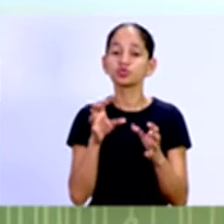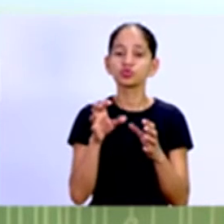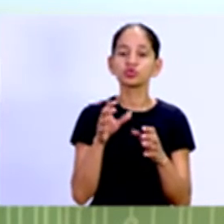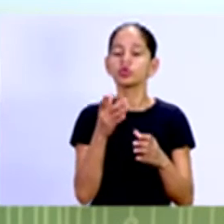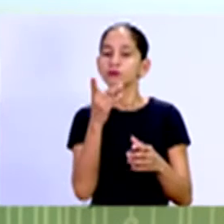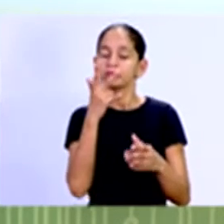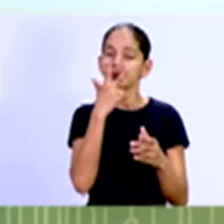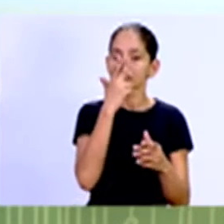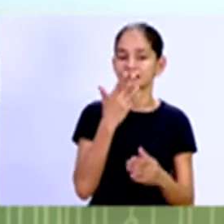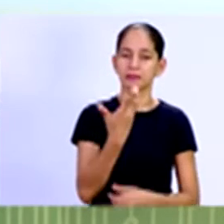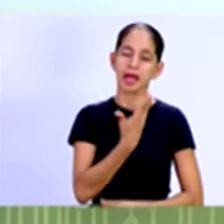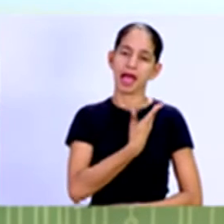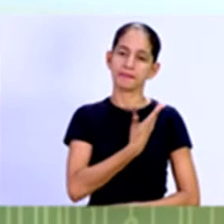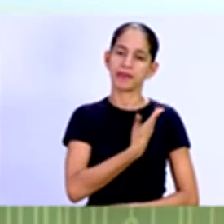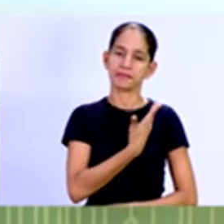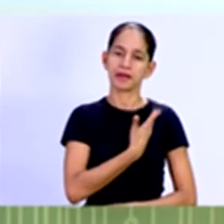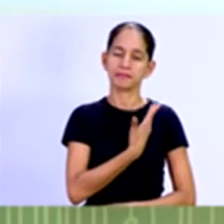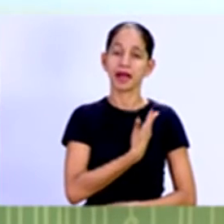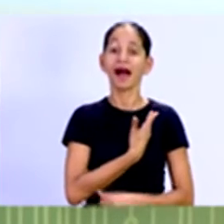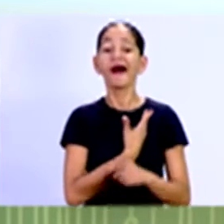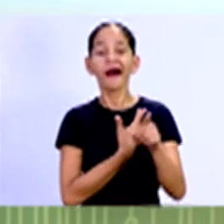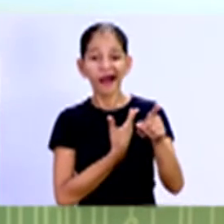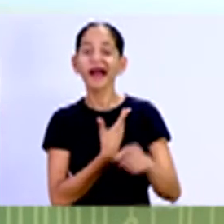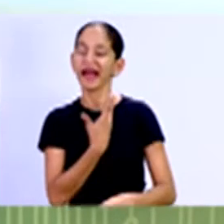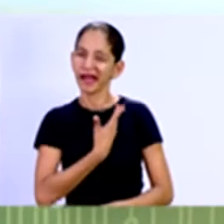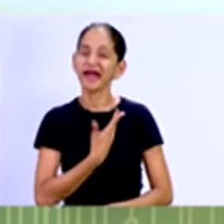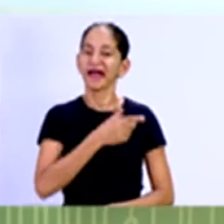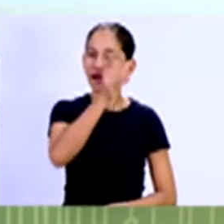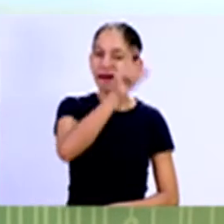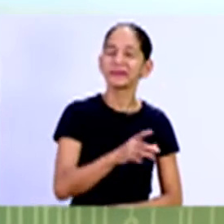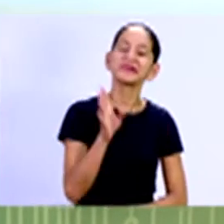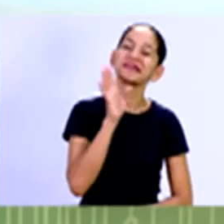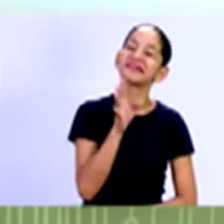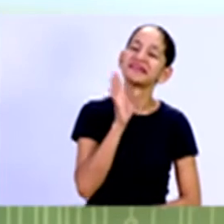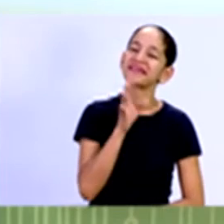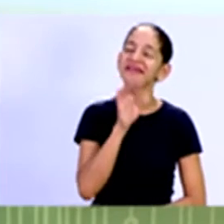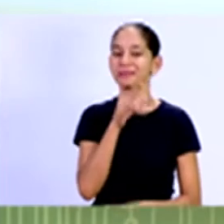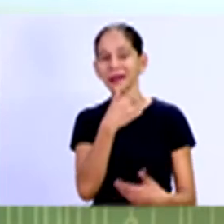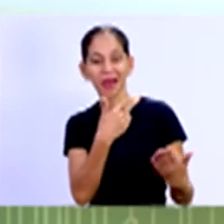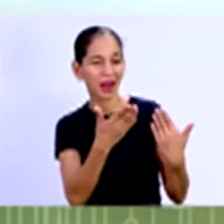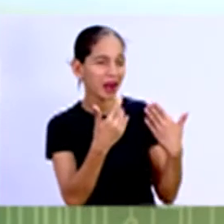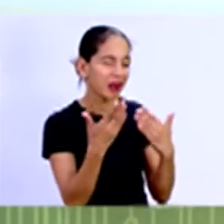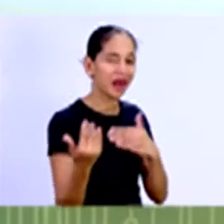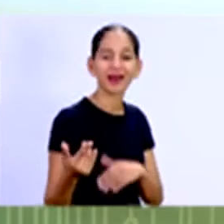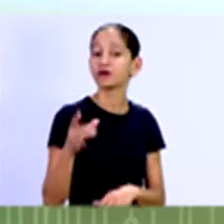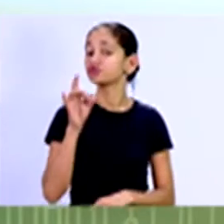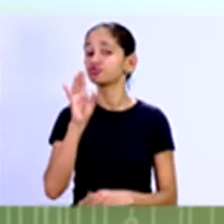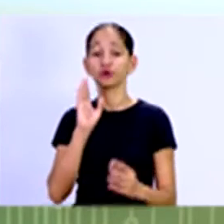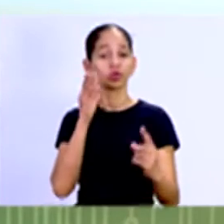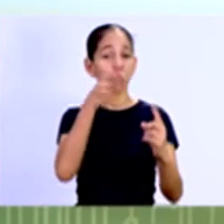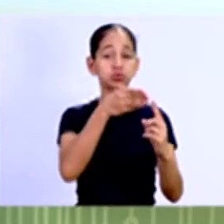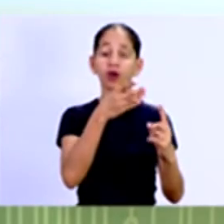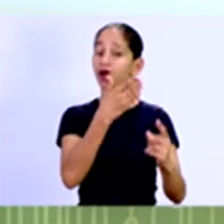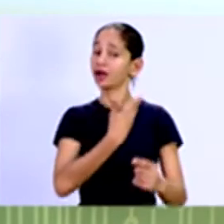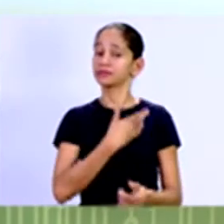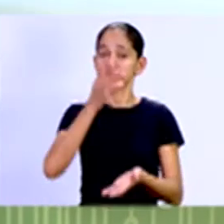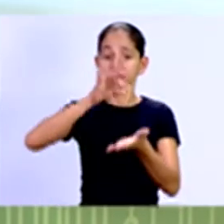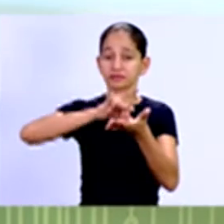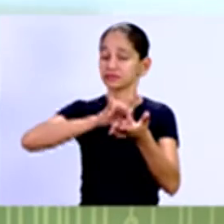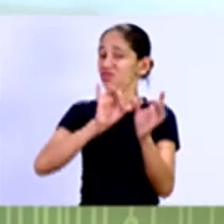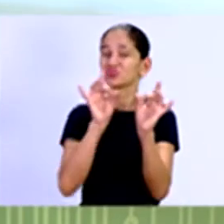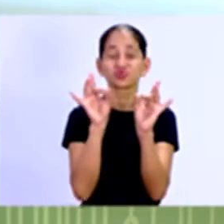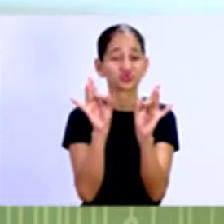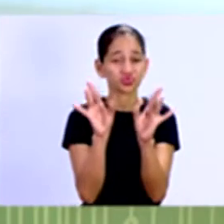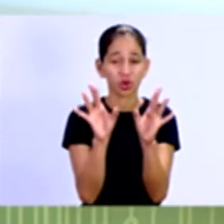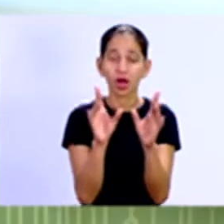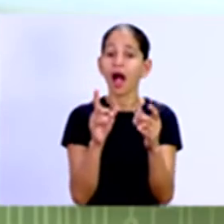minha amizade, por exemplo, com fulano, eu tenho um amigo porque a minha finalidade é a nossa amizade. E não porque